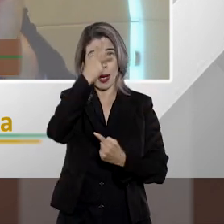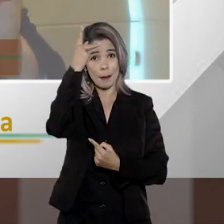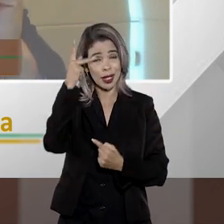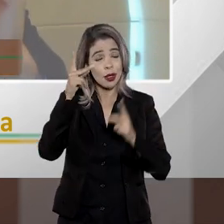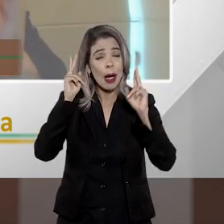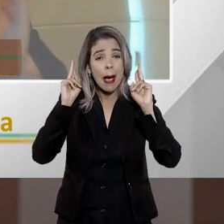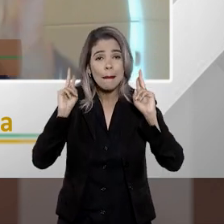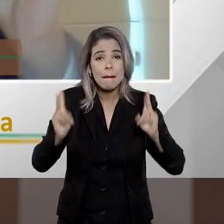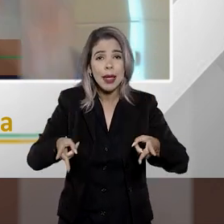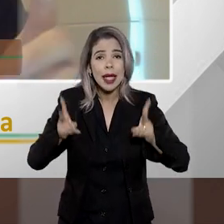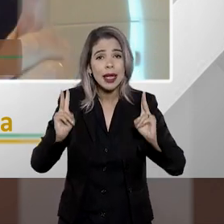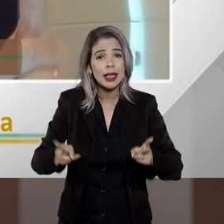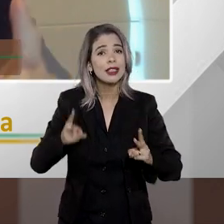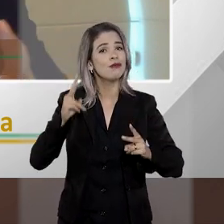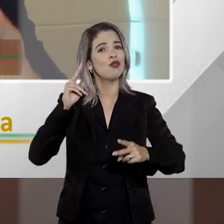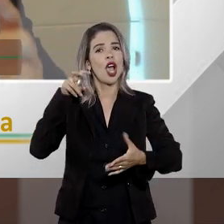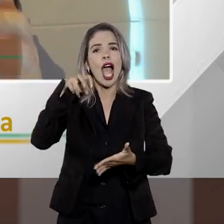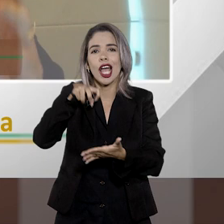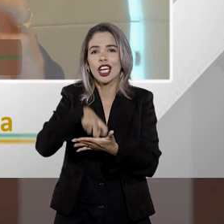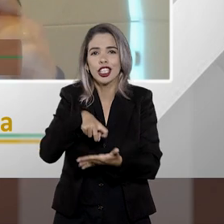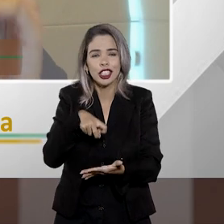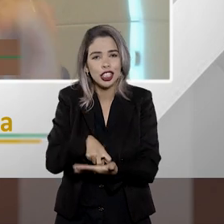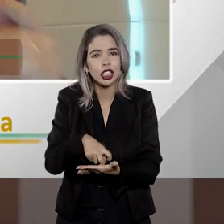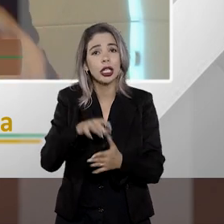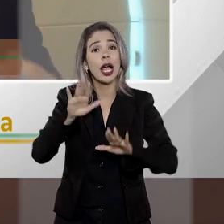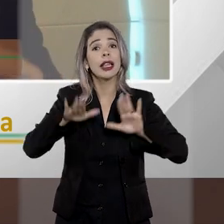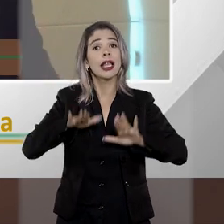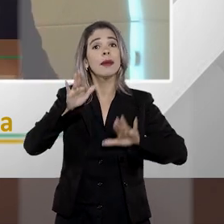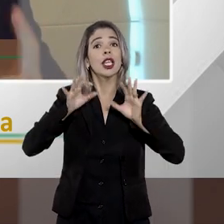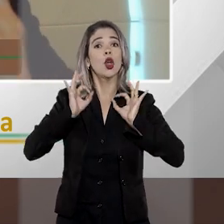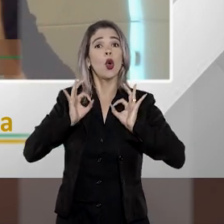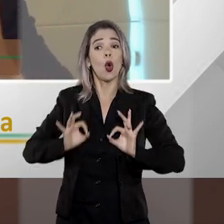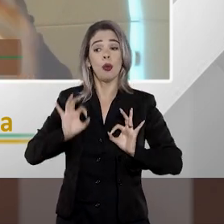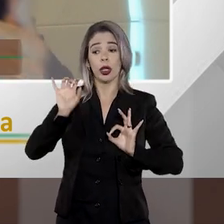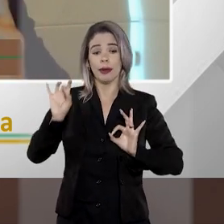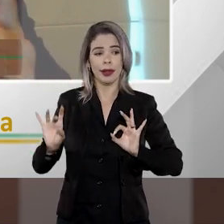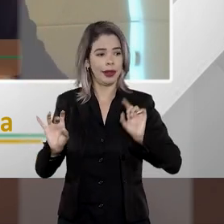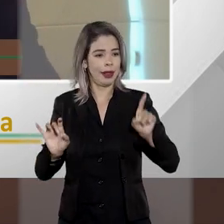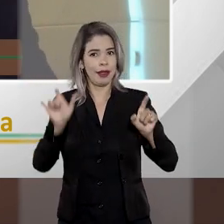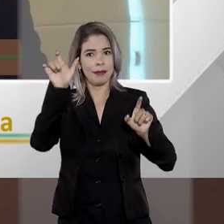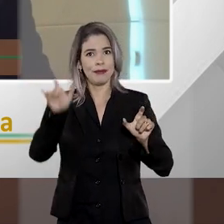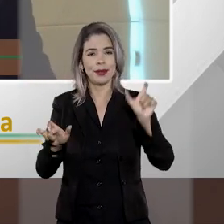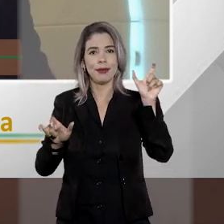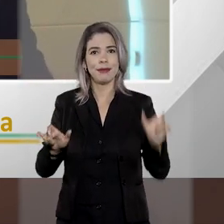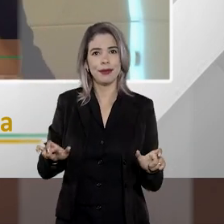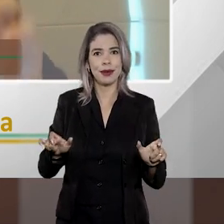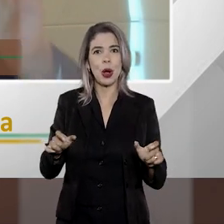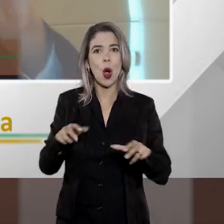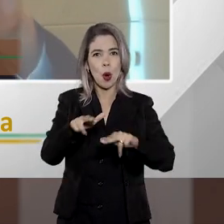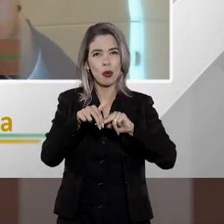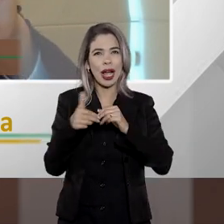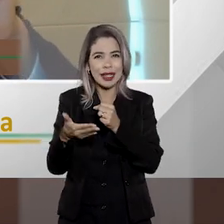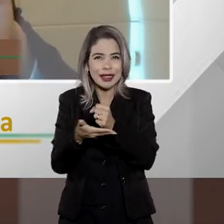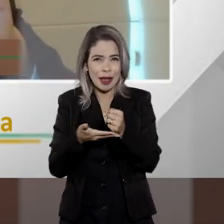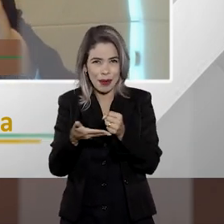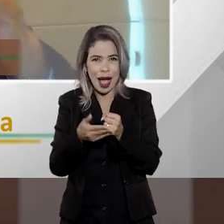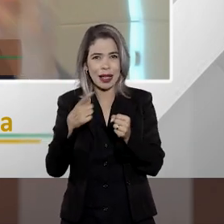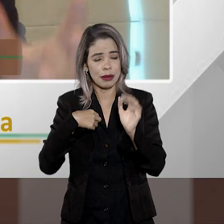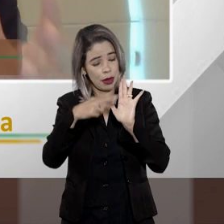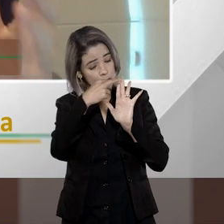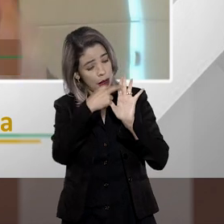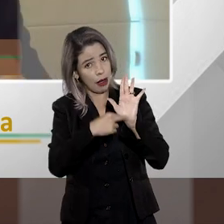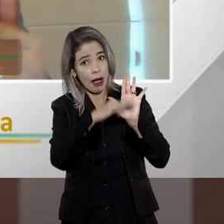pessoas submetidas às mesmas penas, a depender do comportamento de cada uma delas, em virtude de um princípio que serve